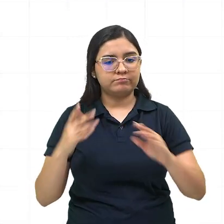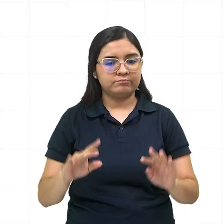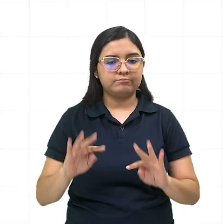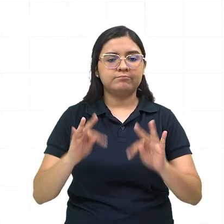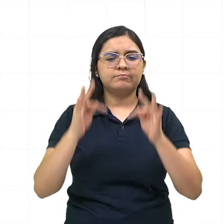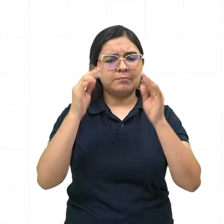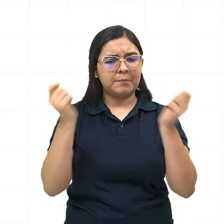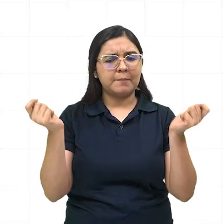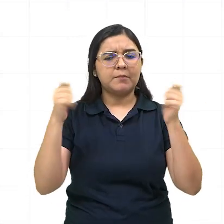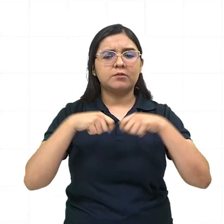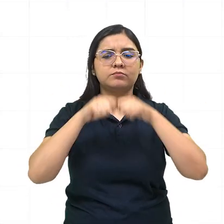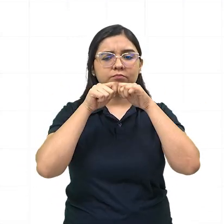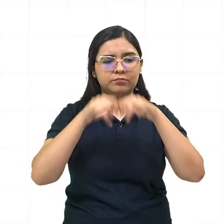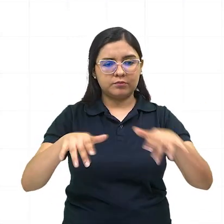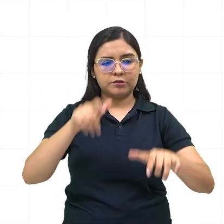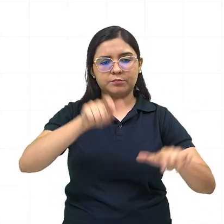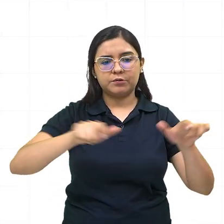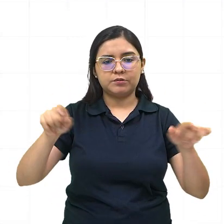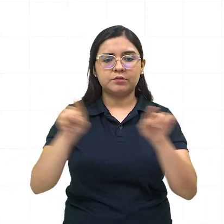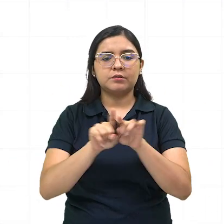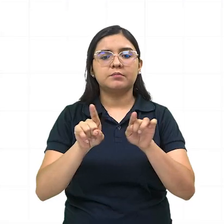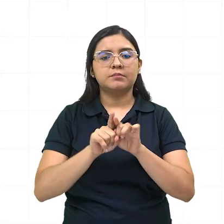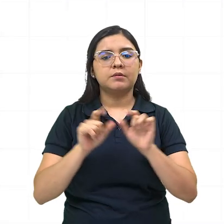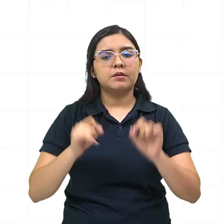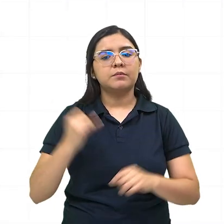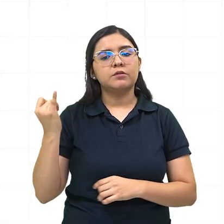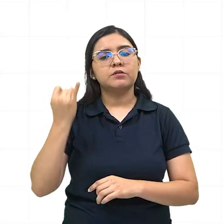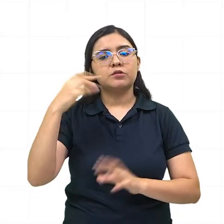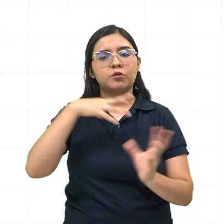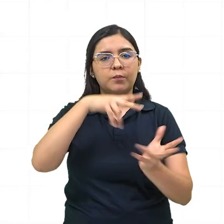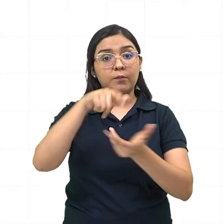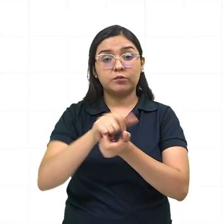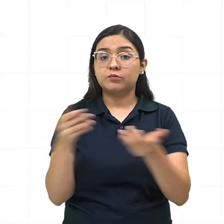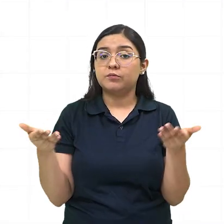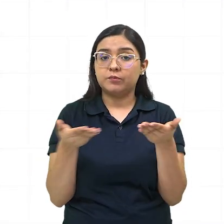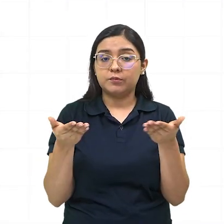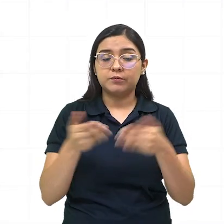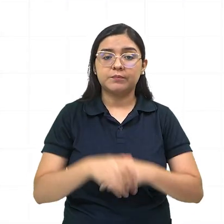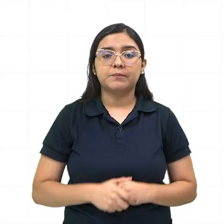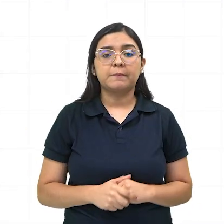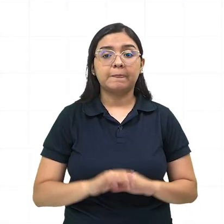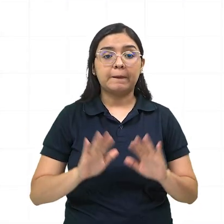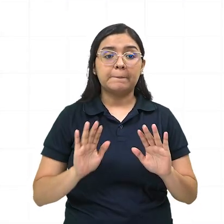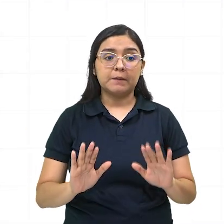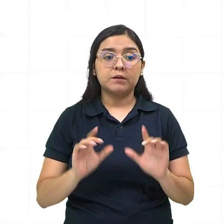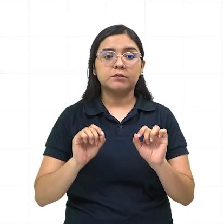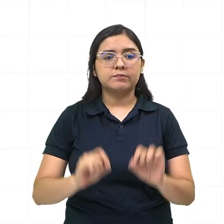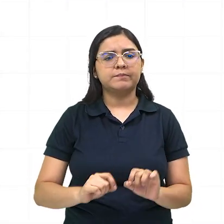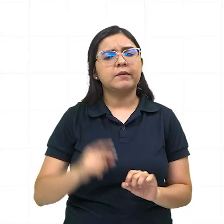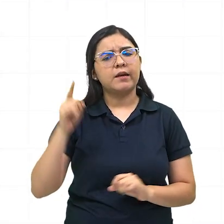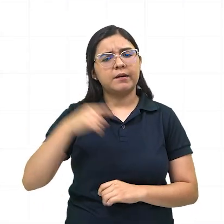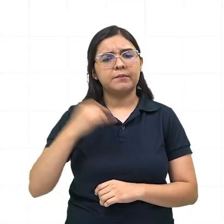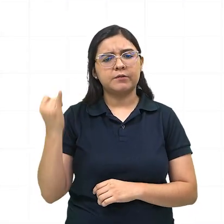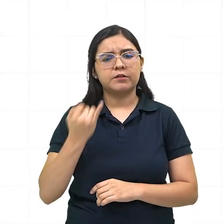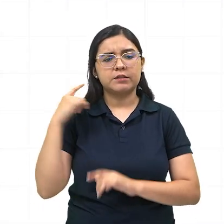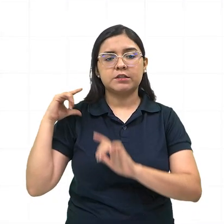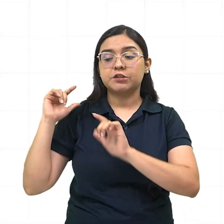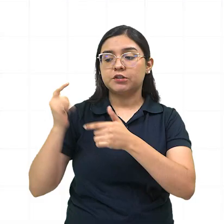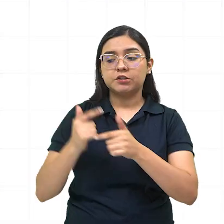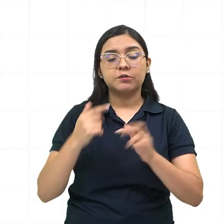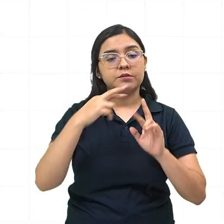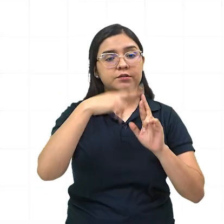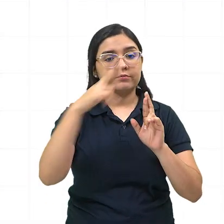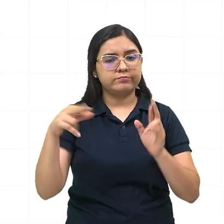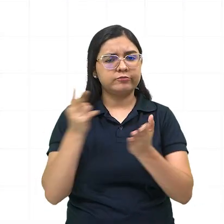alcançar mais pessoas e manter a relevância no mundo moderno. Contudo, é essencial que as tradições